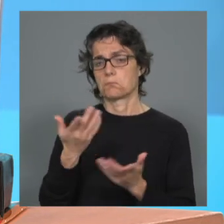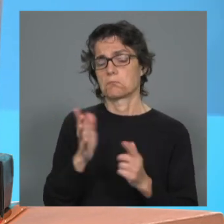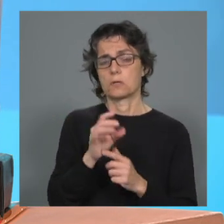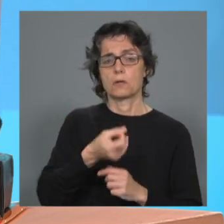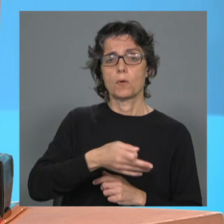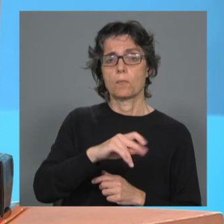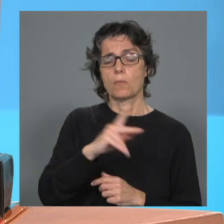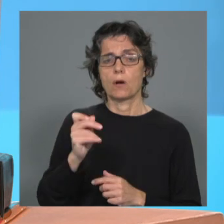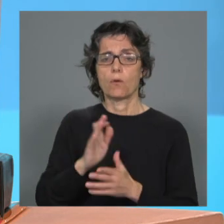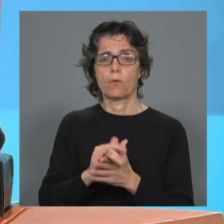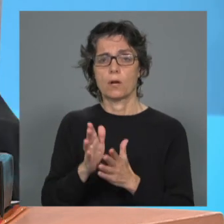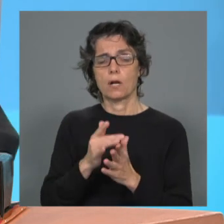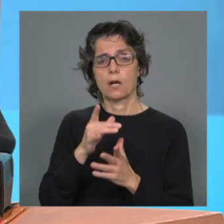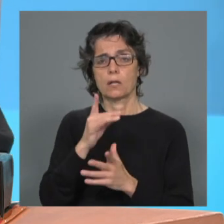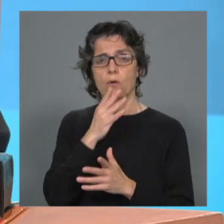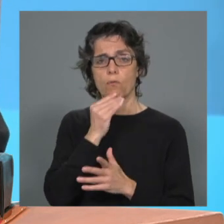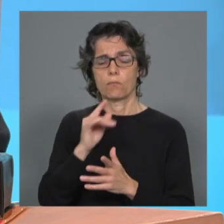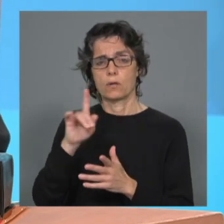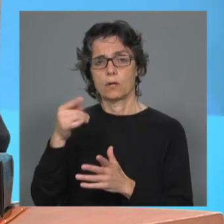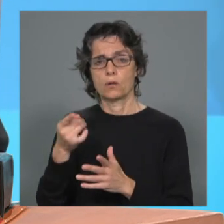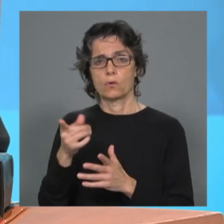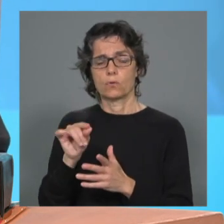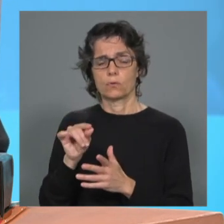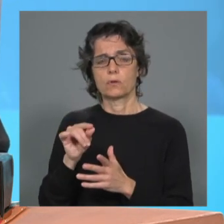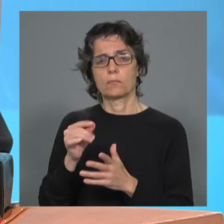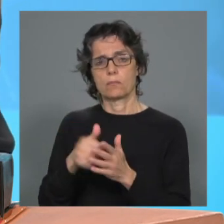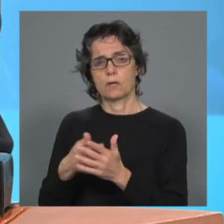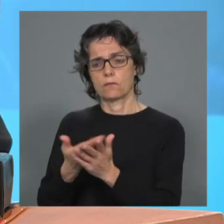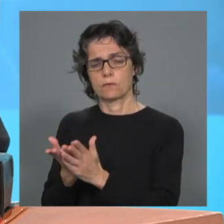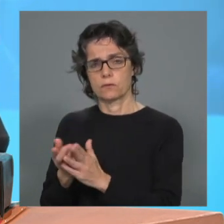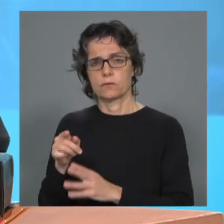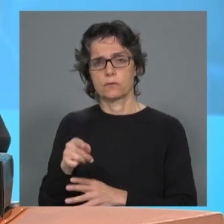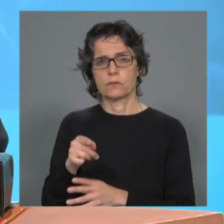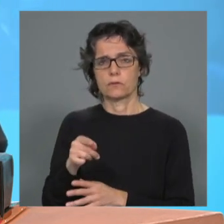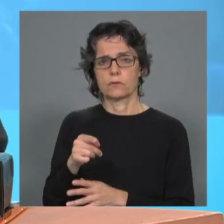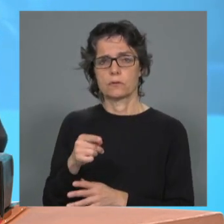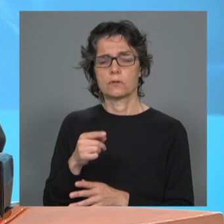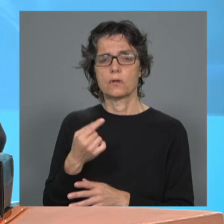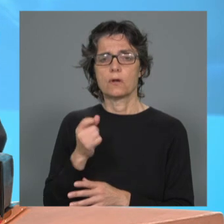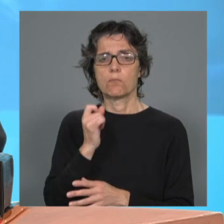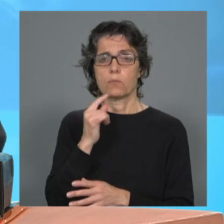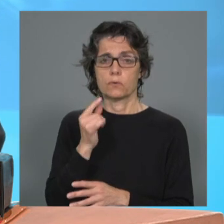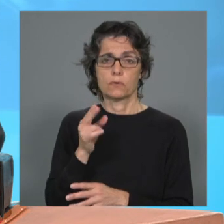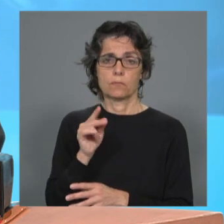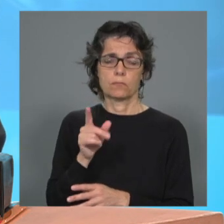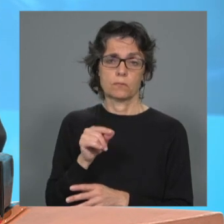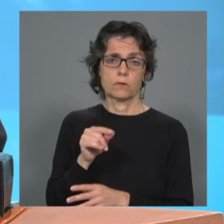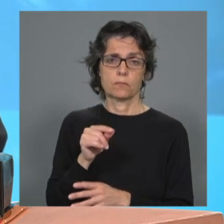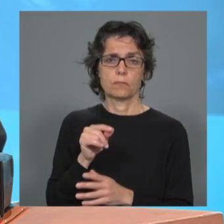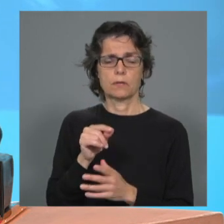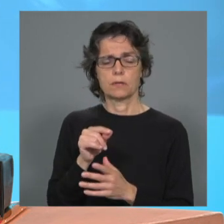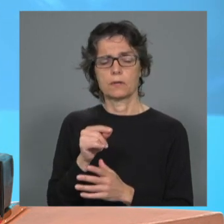aos Hebreus, os outros Evangelhos, ignorando porventura a presença que esse texto